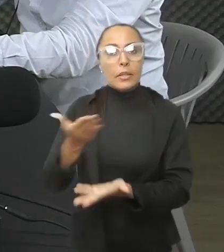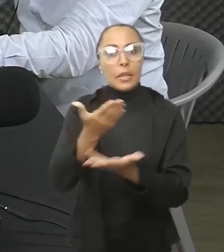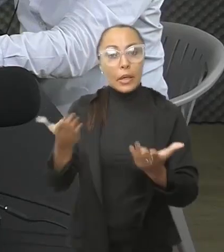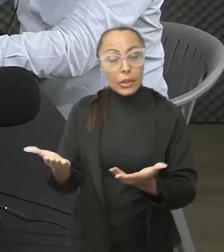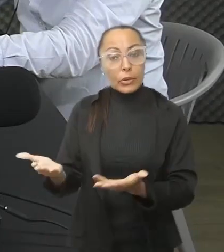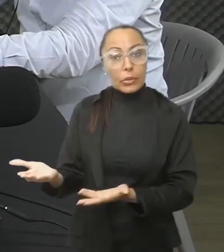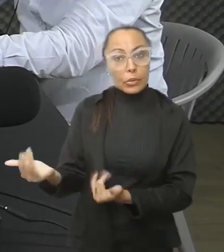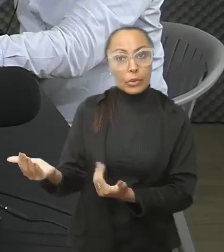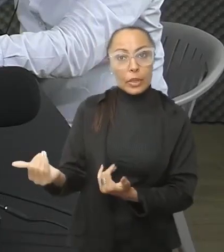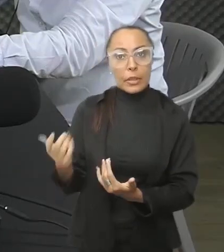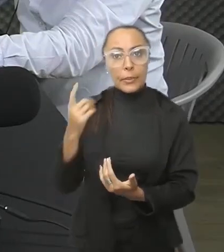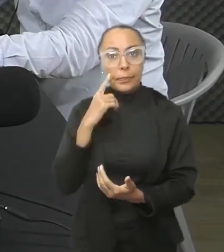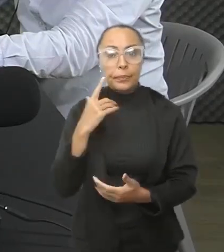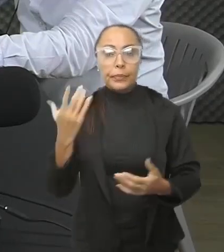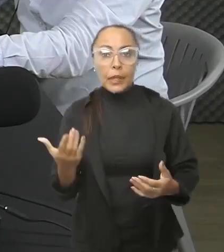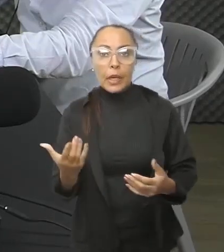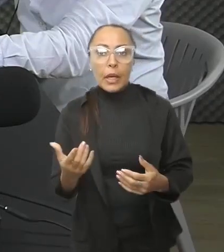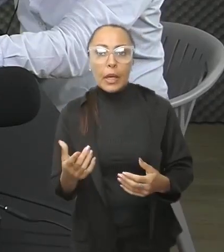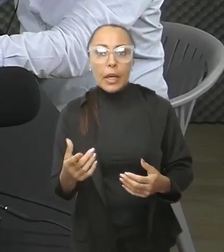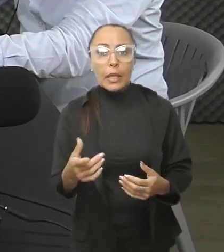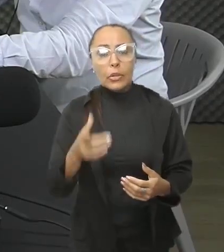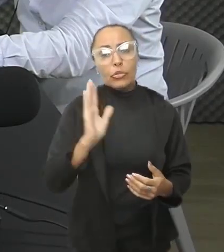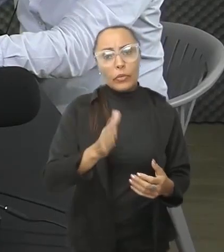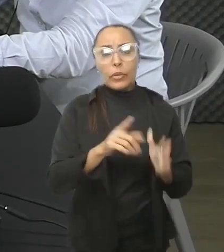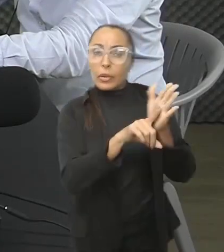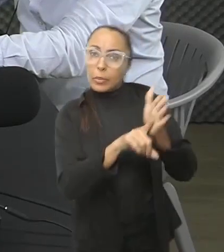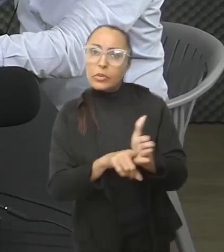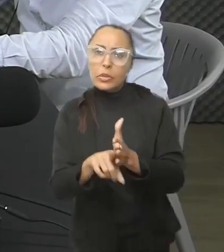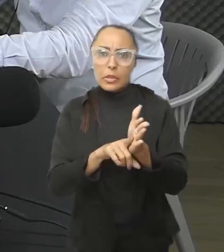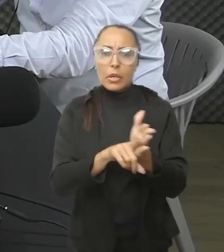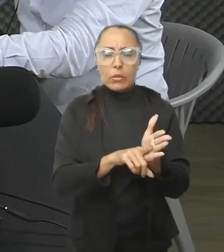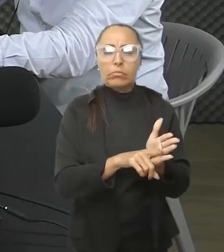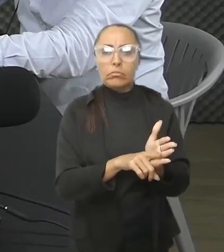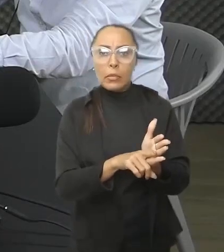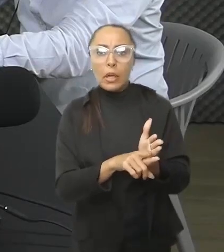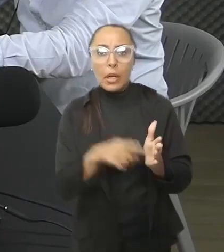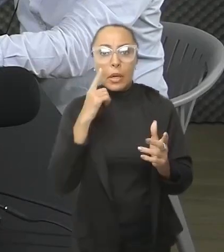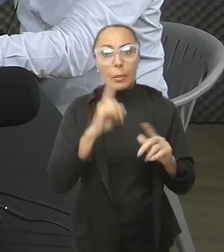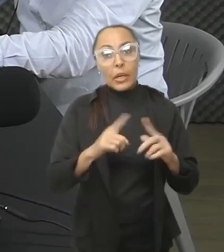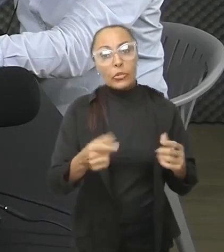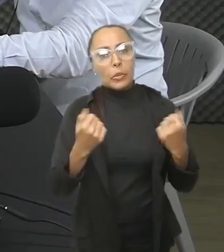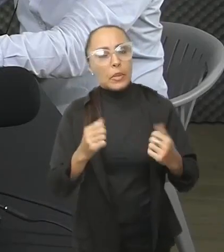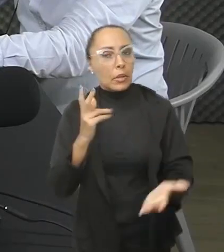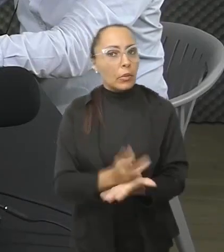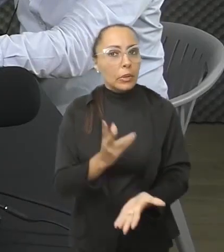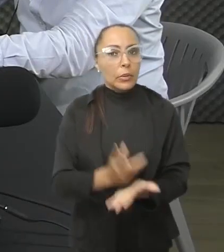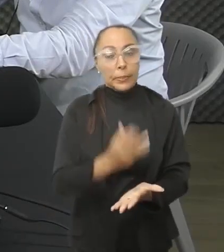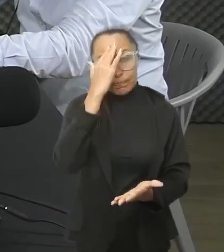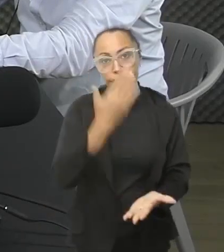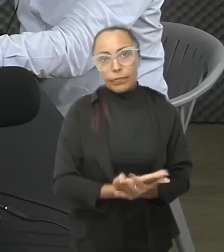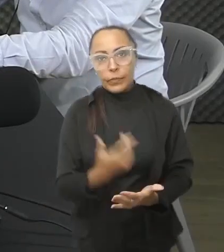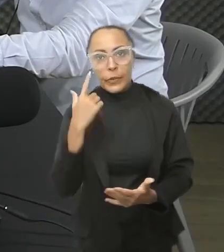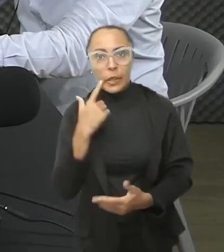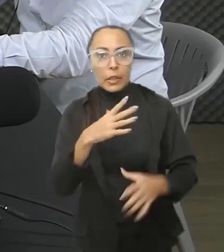importante também, ela tem um papel fundamental, já visto essa pesquisa que a gente fez, né? Mas a gente precisa continuar acreditando que a